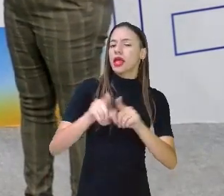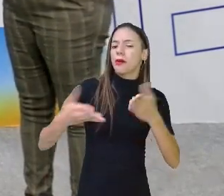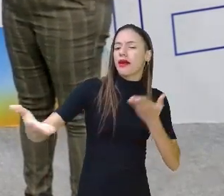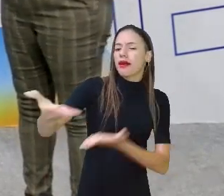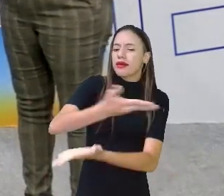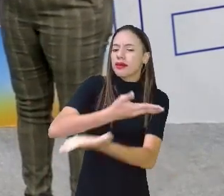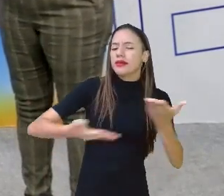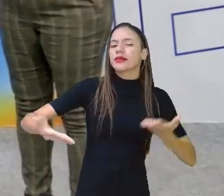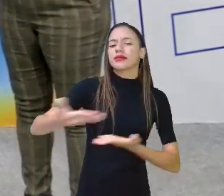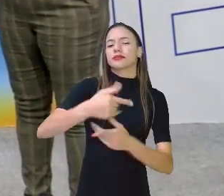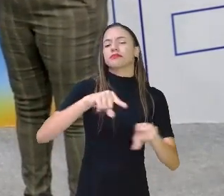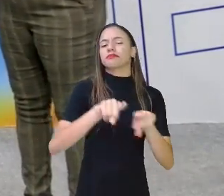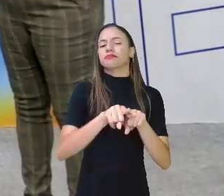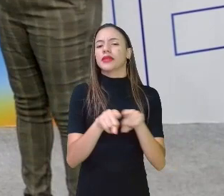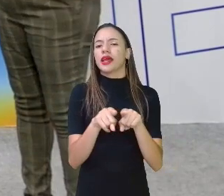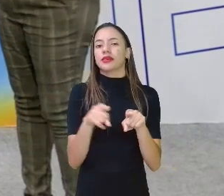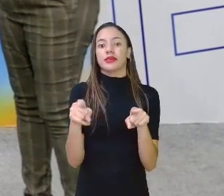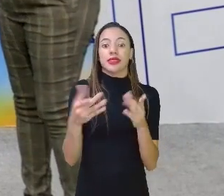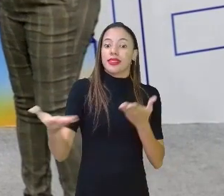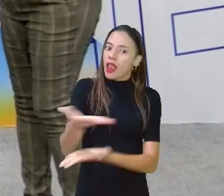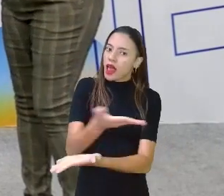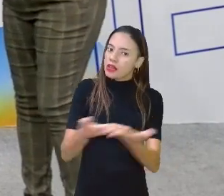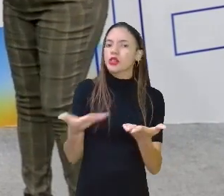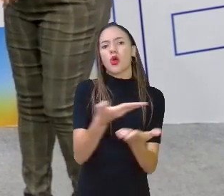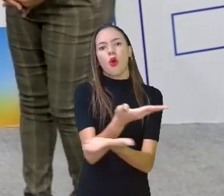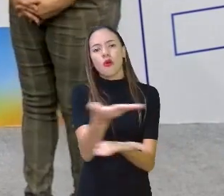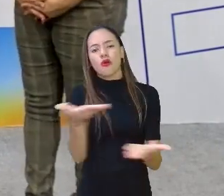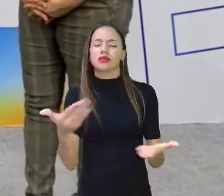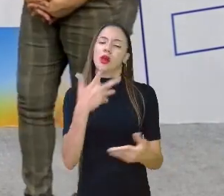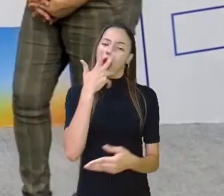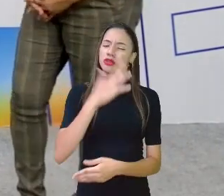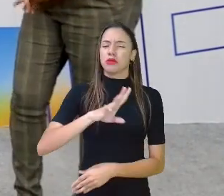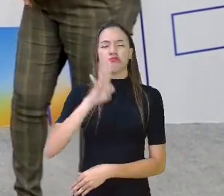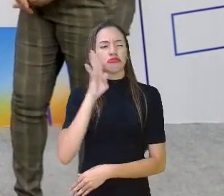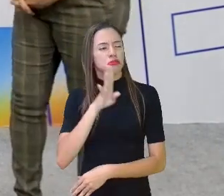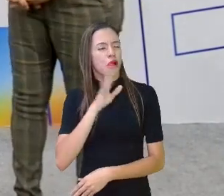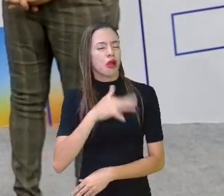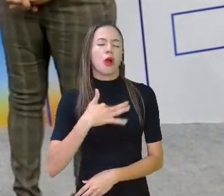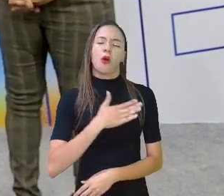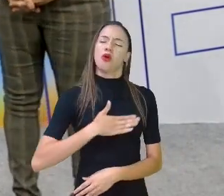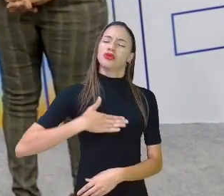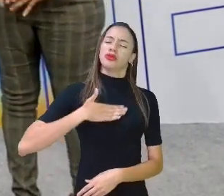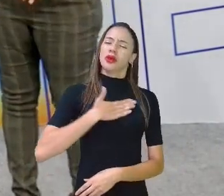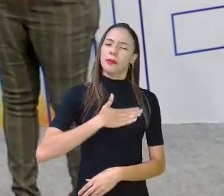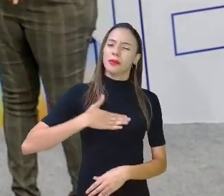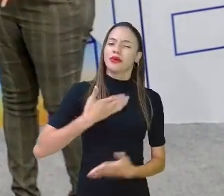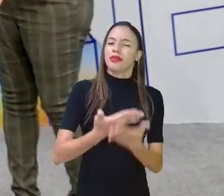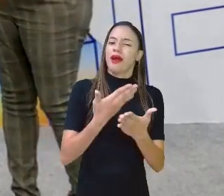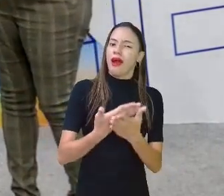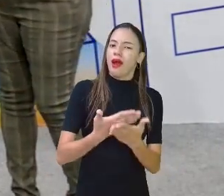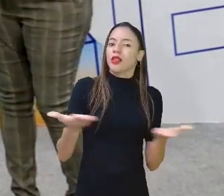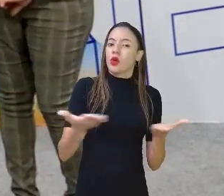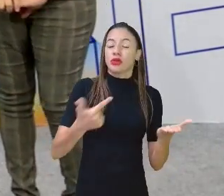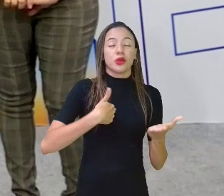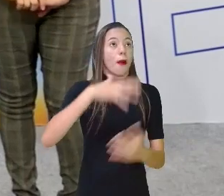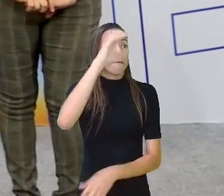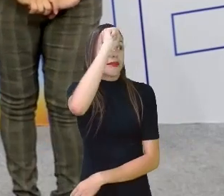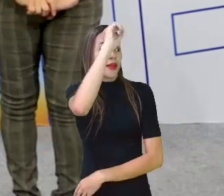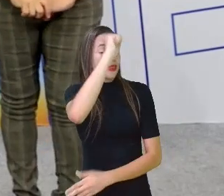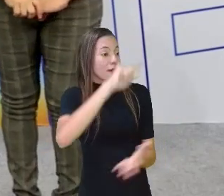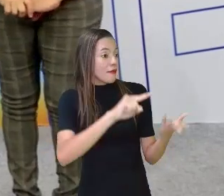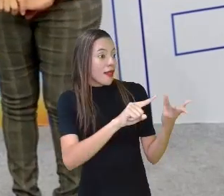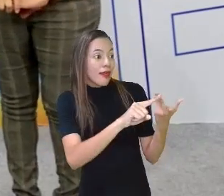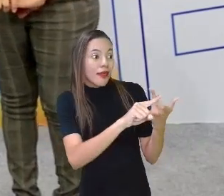né, para interagir. Foi bem legal. Eu gostei muito da aula de hoje. Aprendi muita coisa. Pois é,